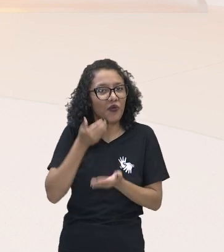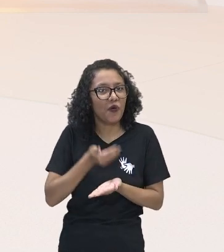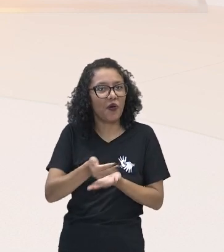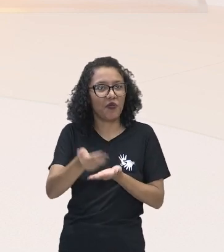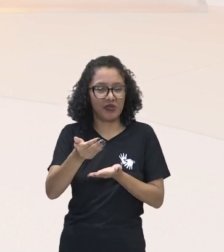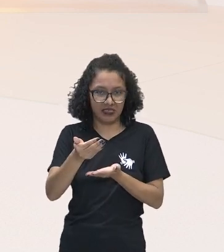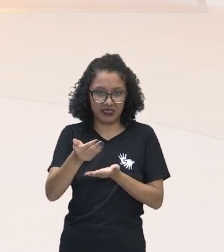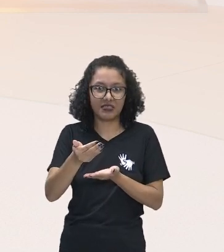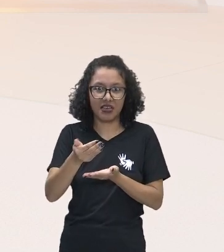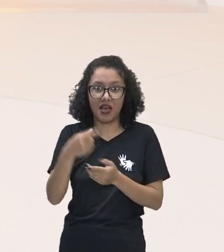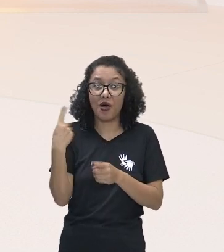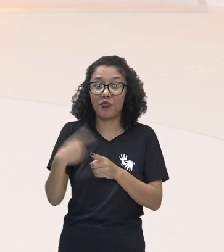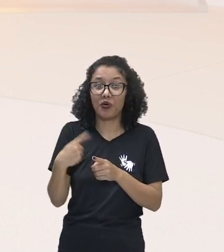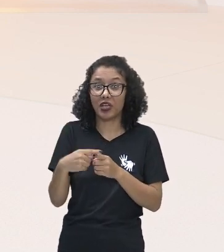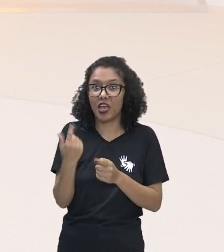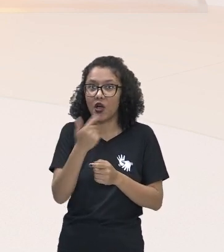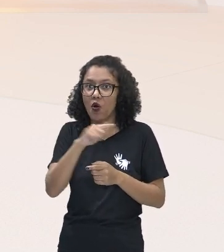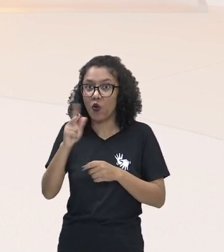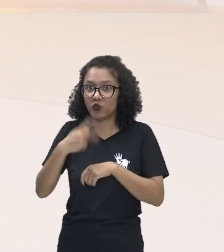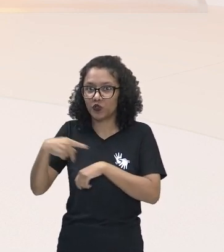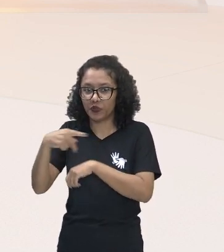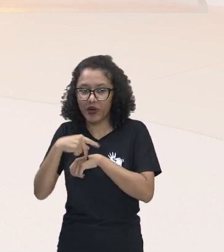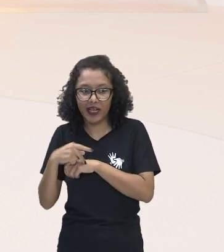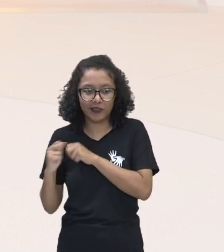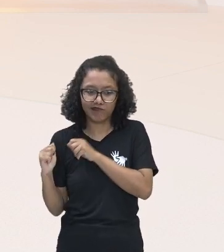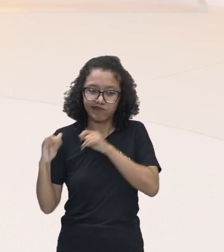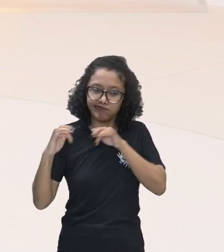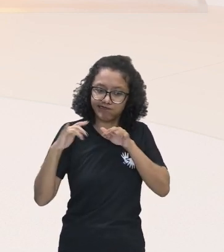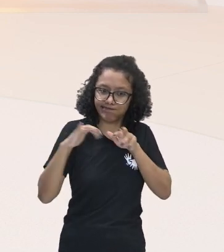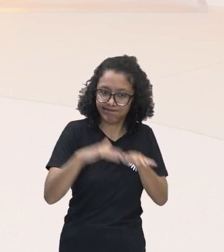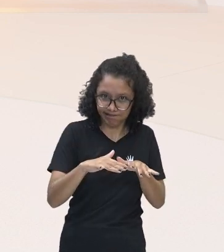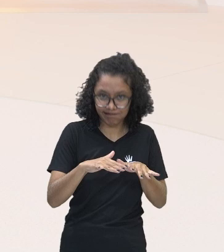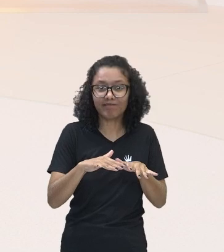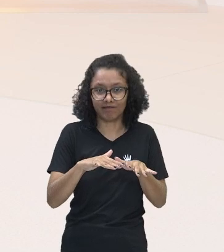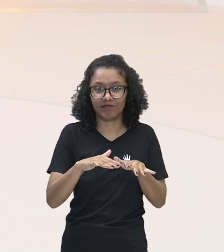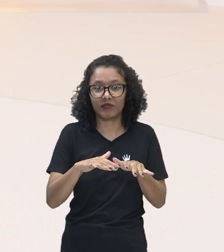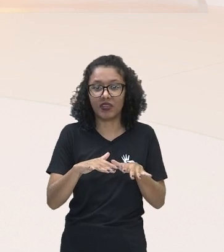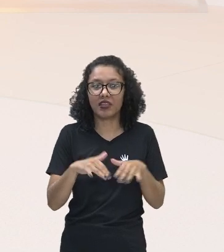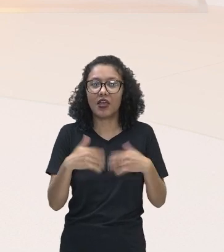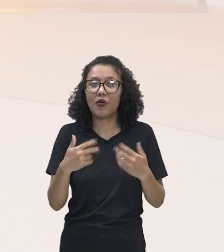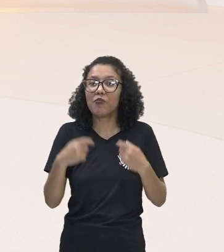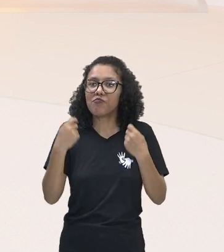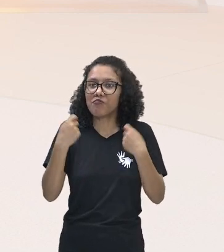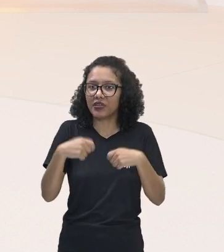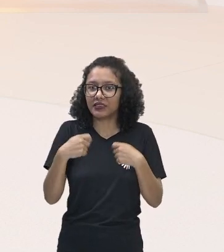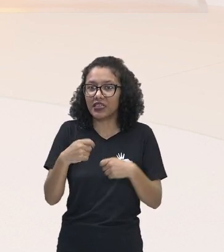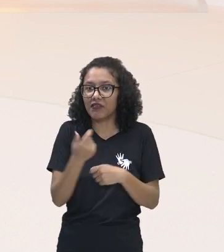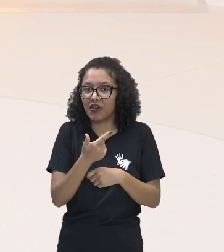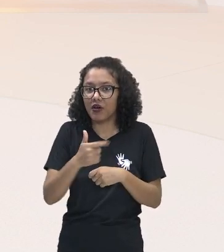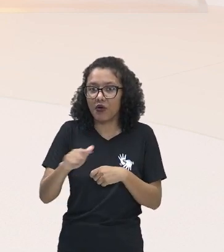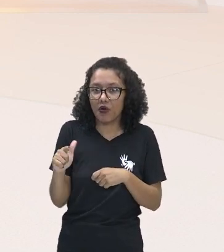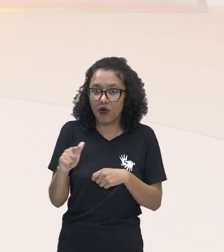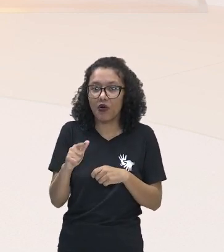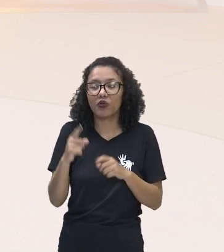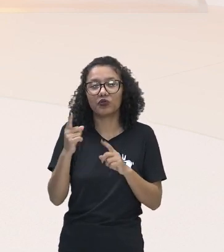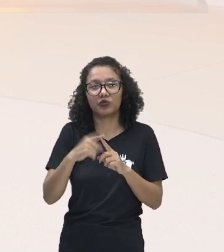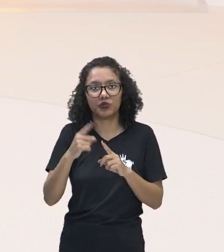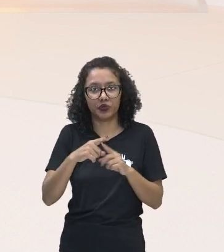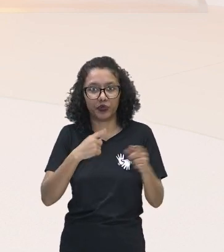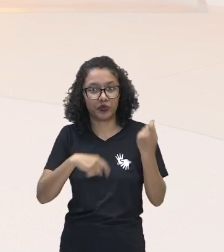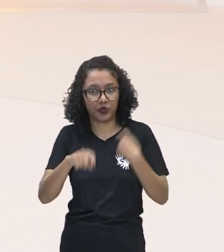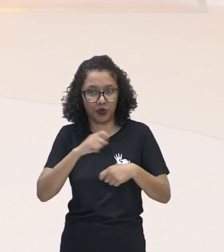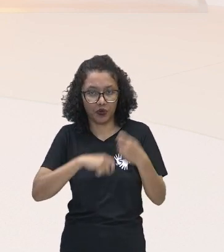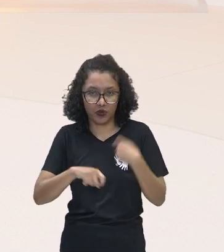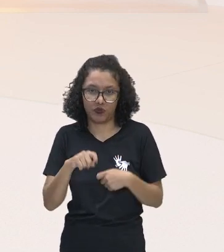de ataques de nações estrangeiras à região, eles precisam implementar uma nova fonte de economia. E